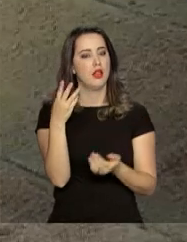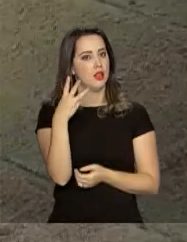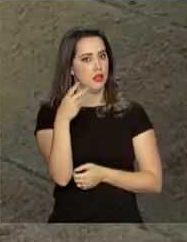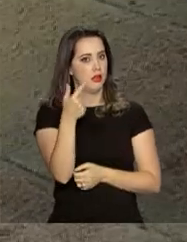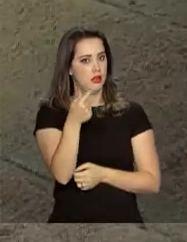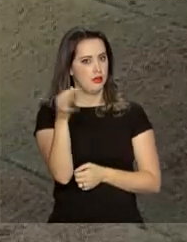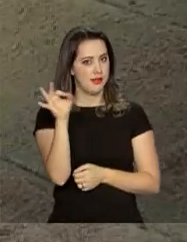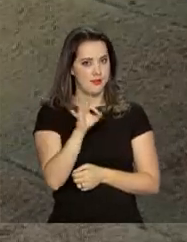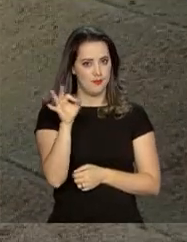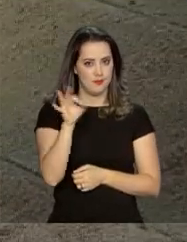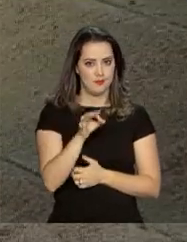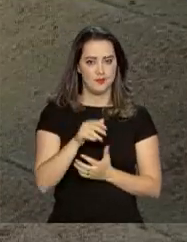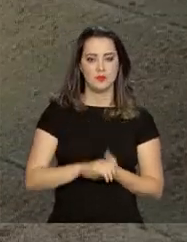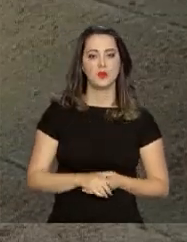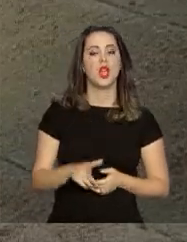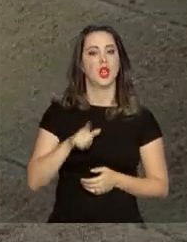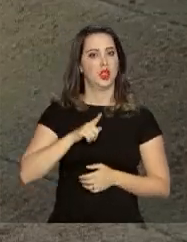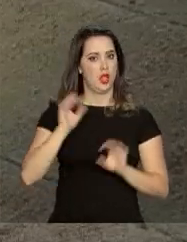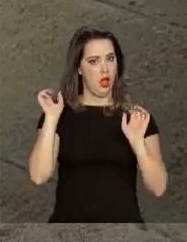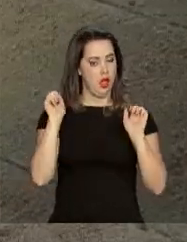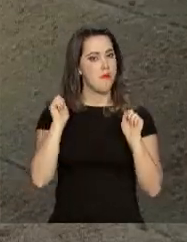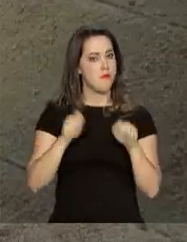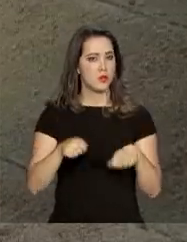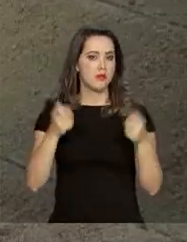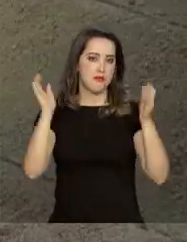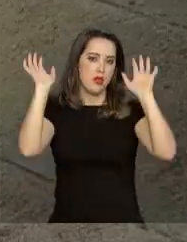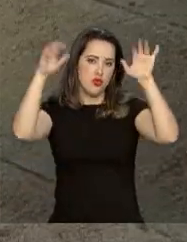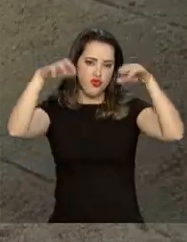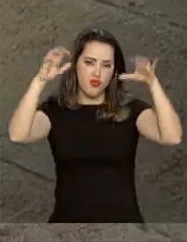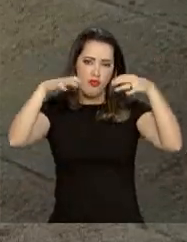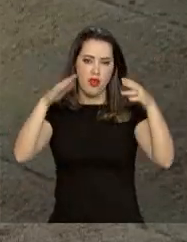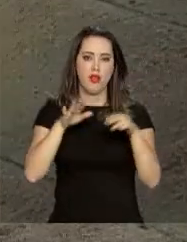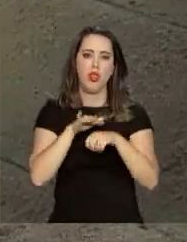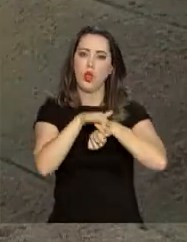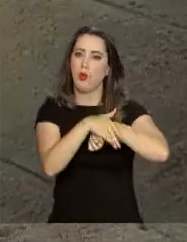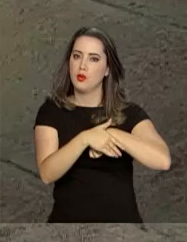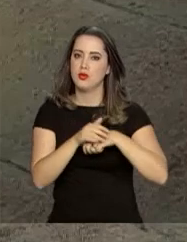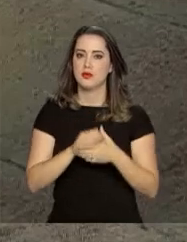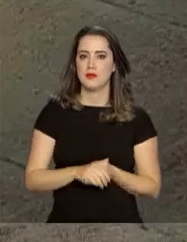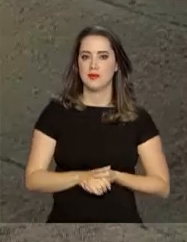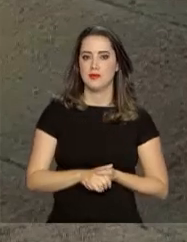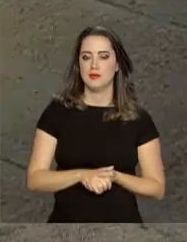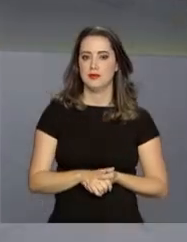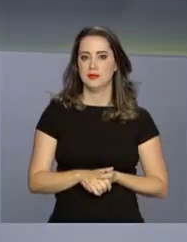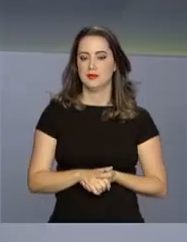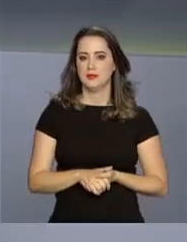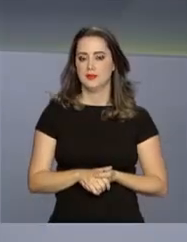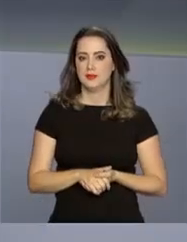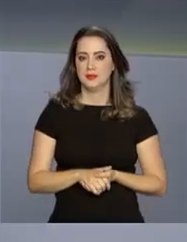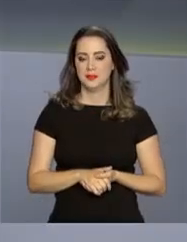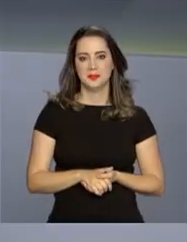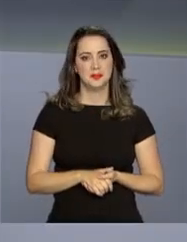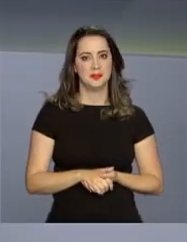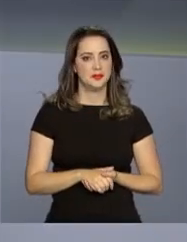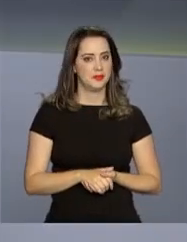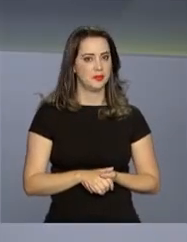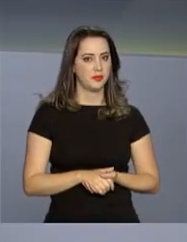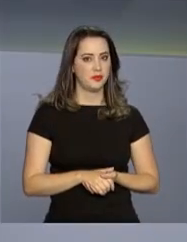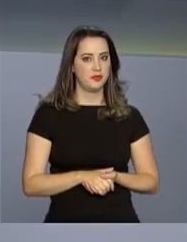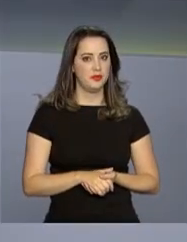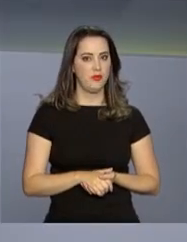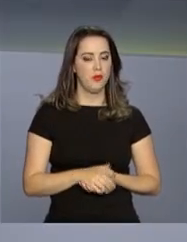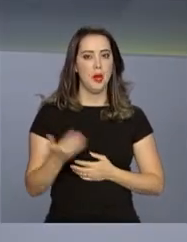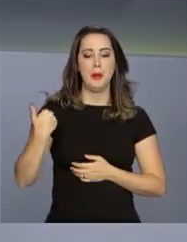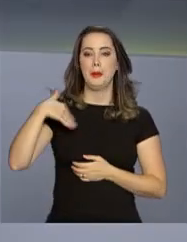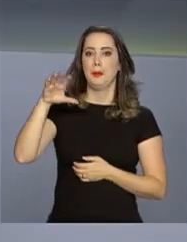37 por cento a possibilidade de pancadas de chuva para a noite de hoje mais de 90